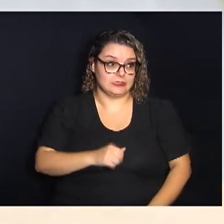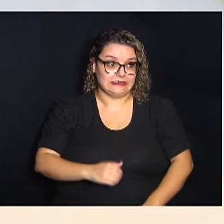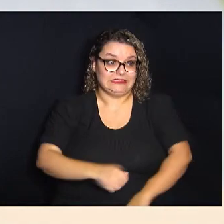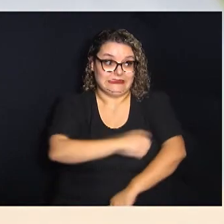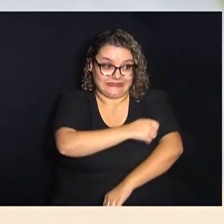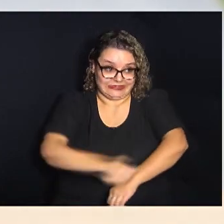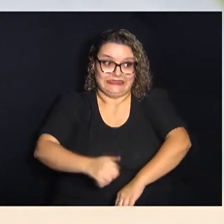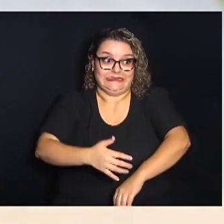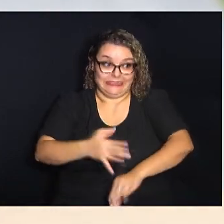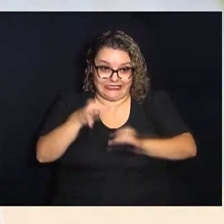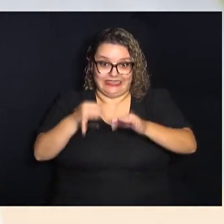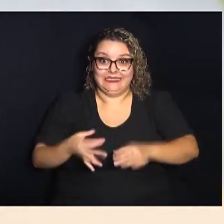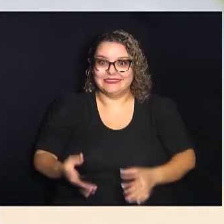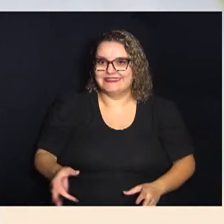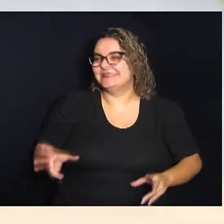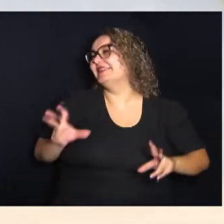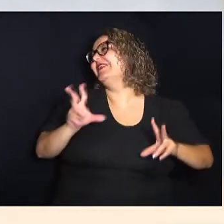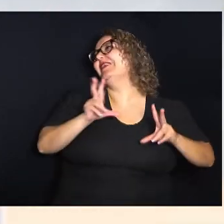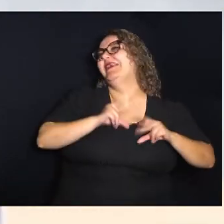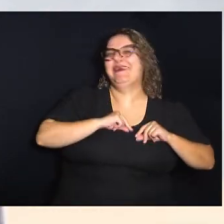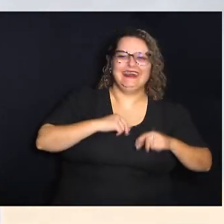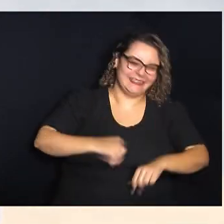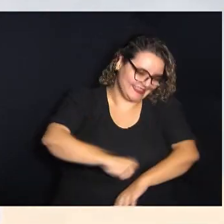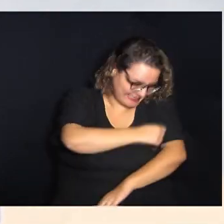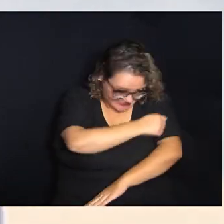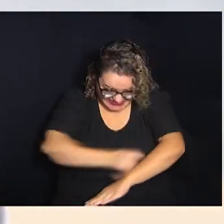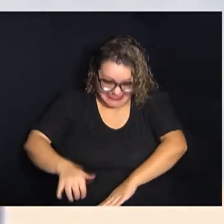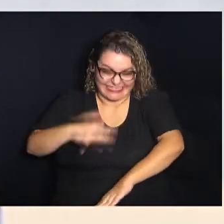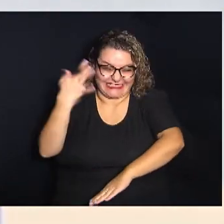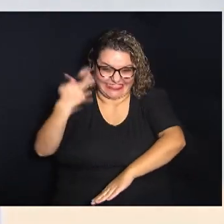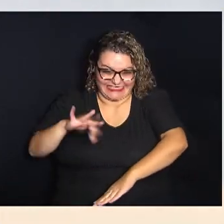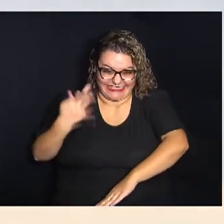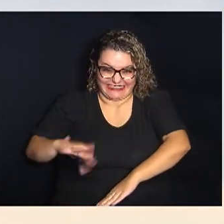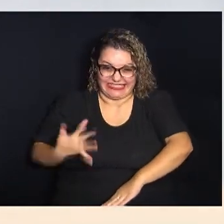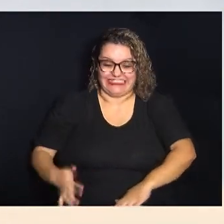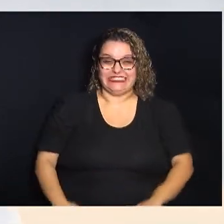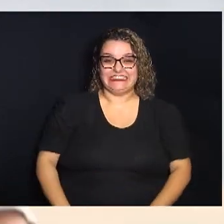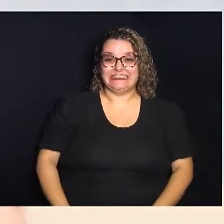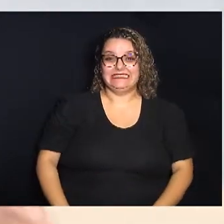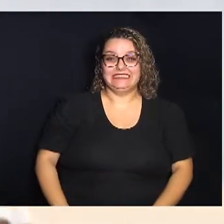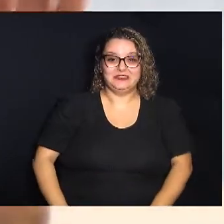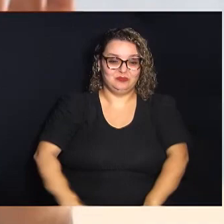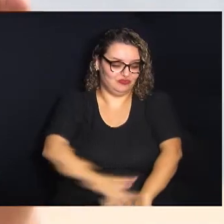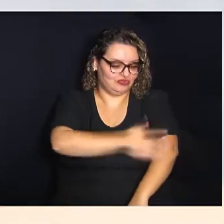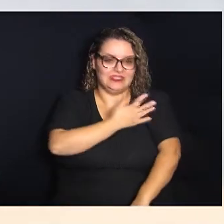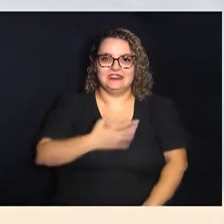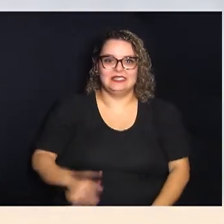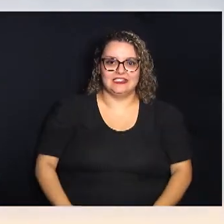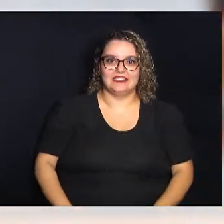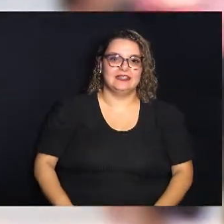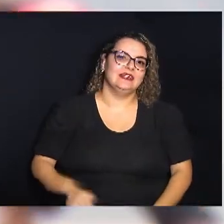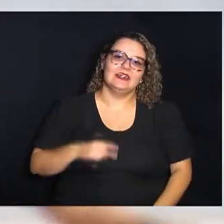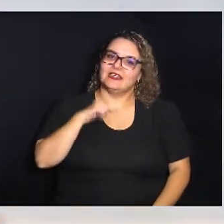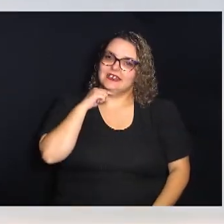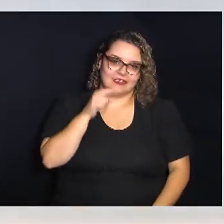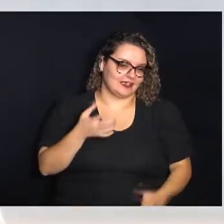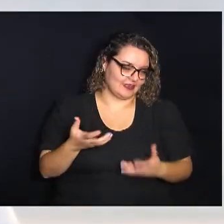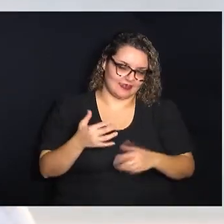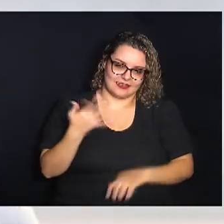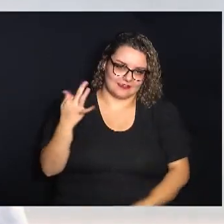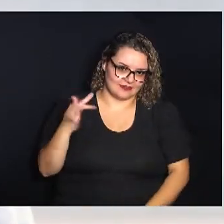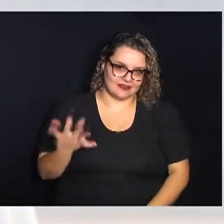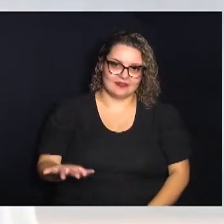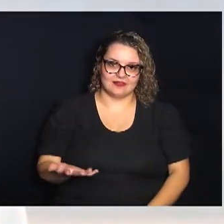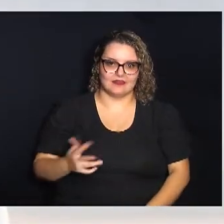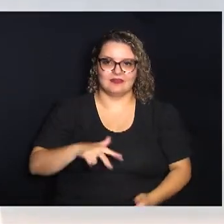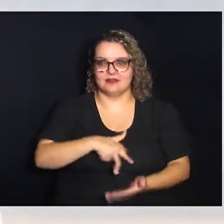né, André? Nossa, ralar pra caramba. E às vezes você se rala, ninguém quer se ralar, a real é essa, né? Ninguém quer